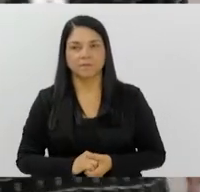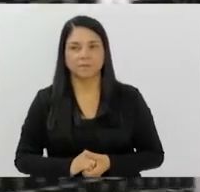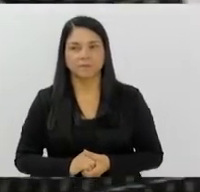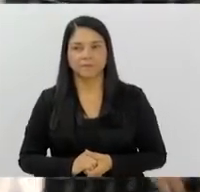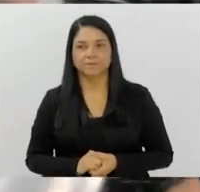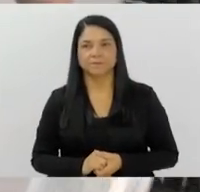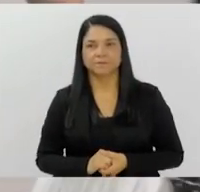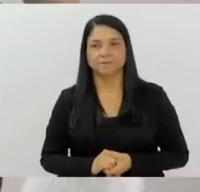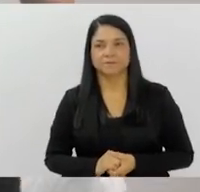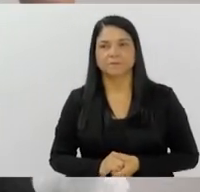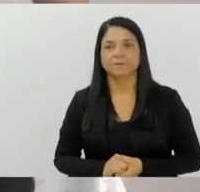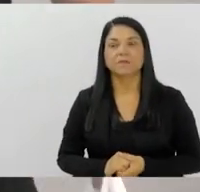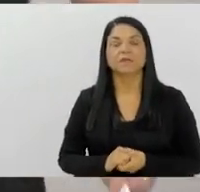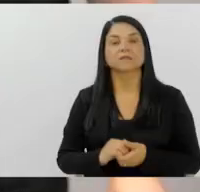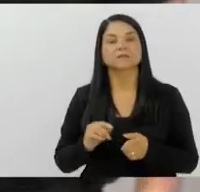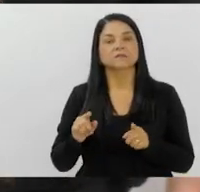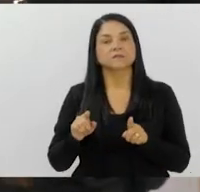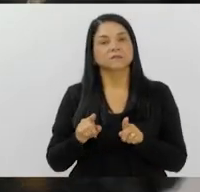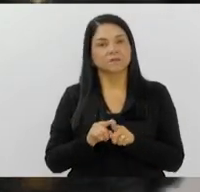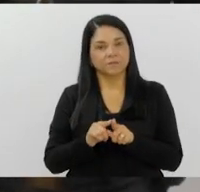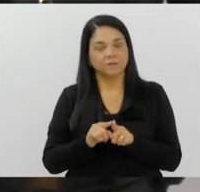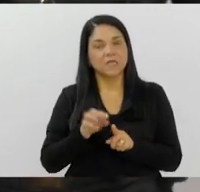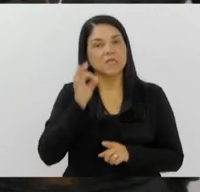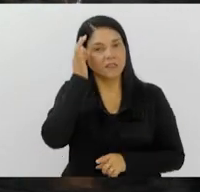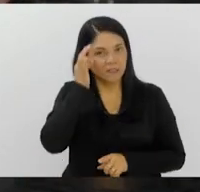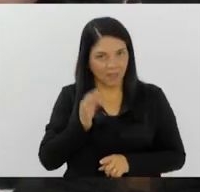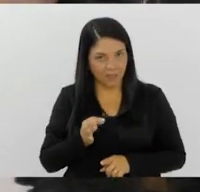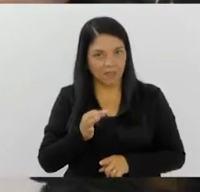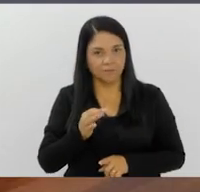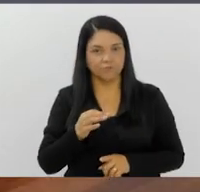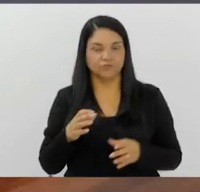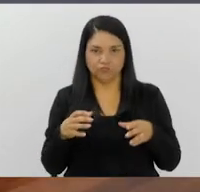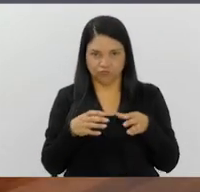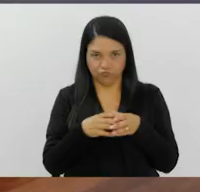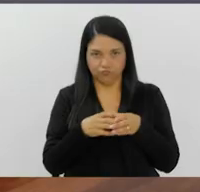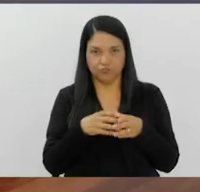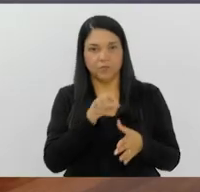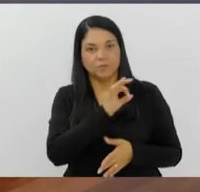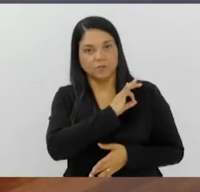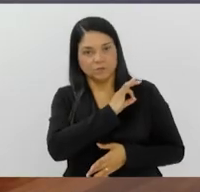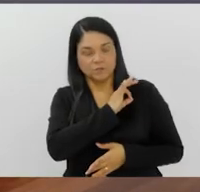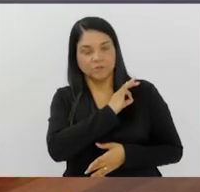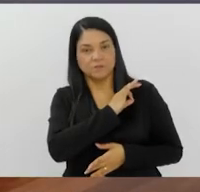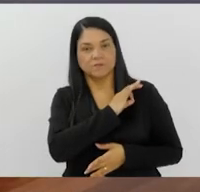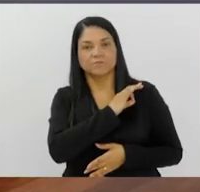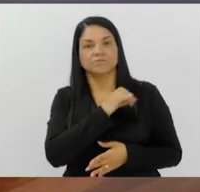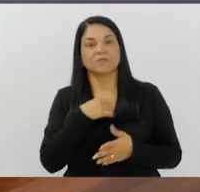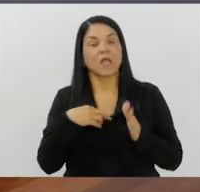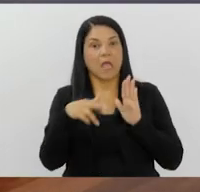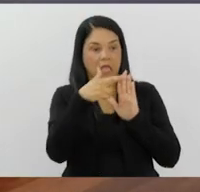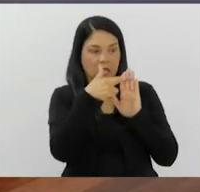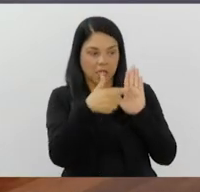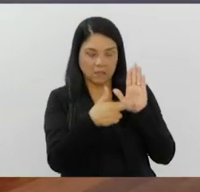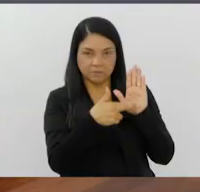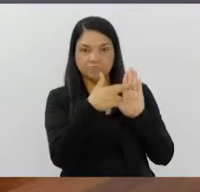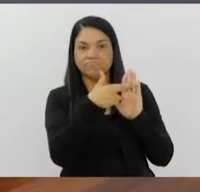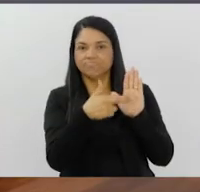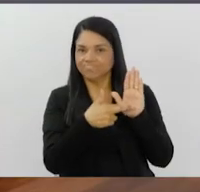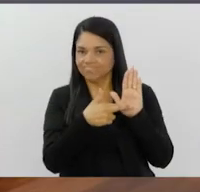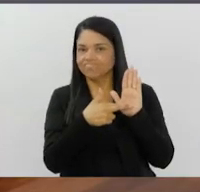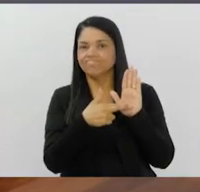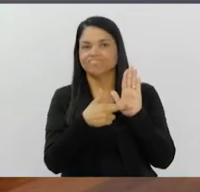entendemos Nós também entendemos que e uma um uma regulamentação sobre esse tema é